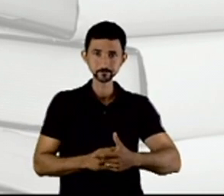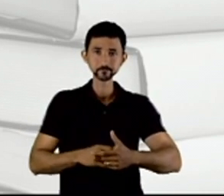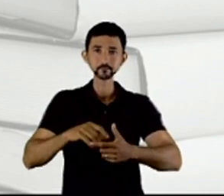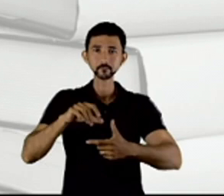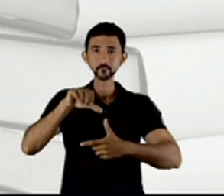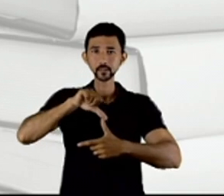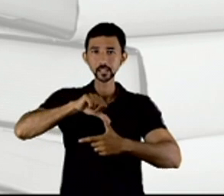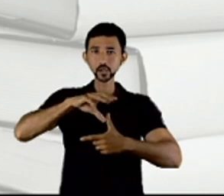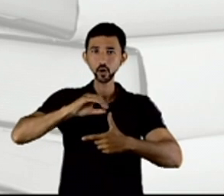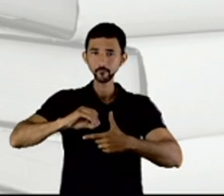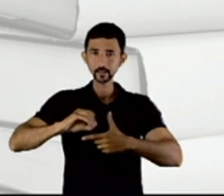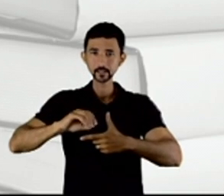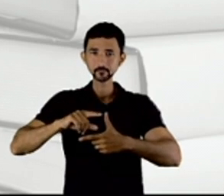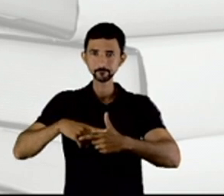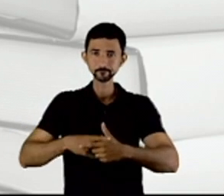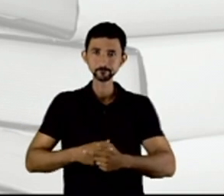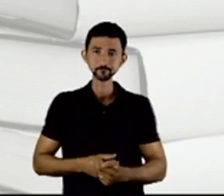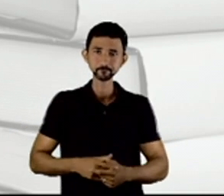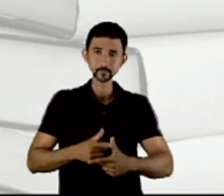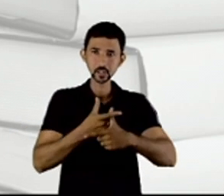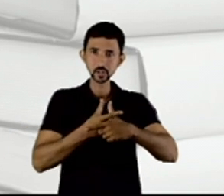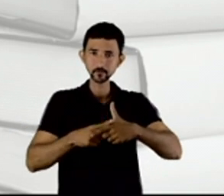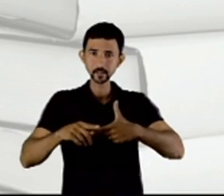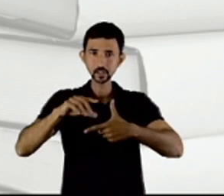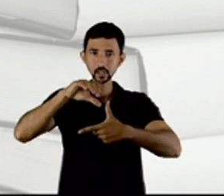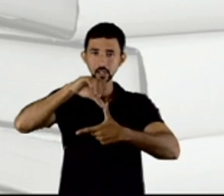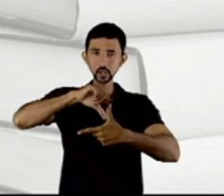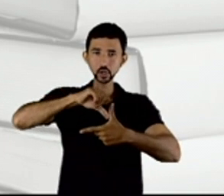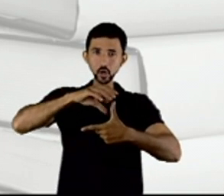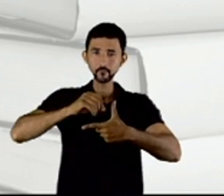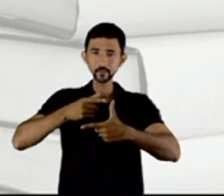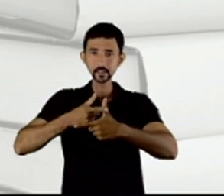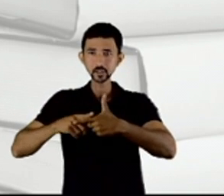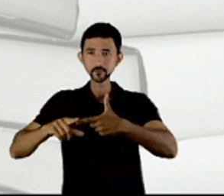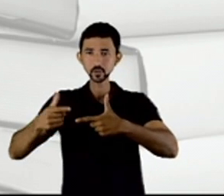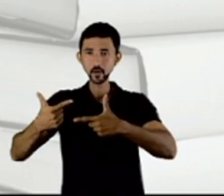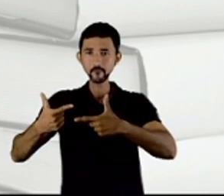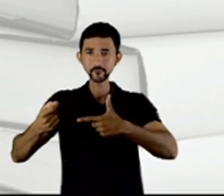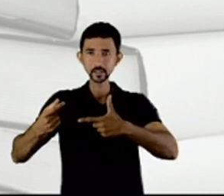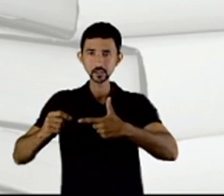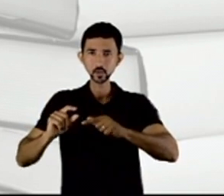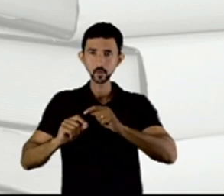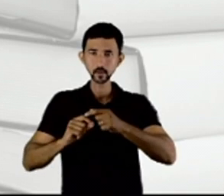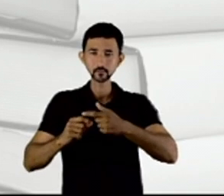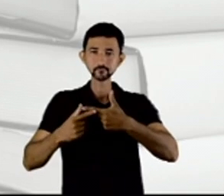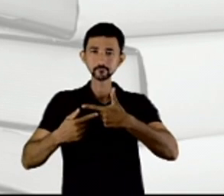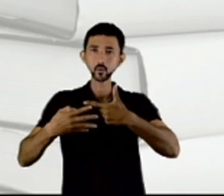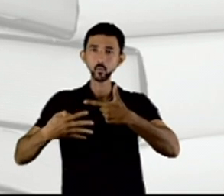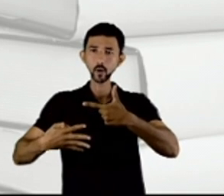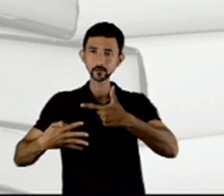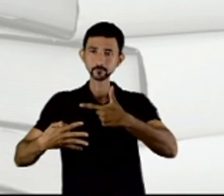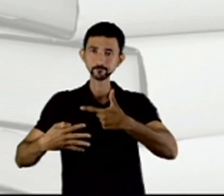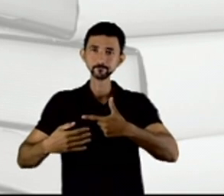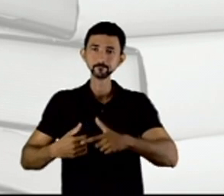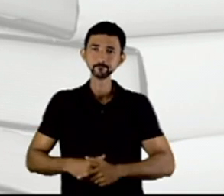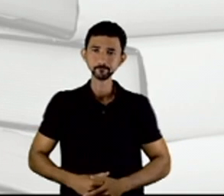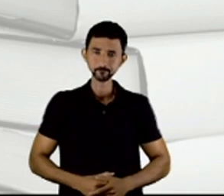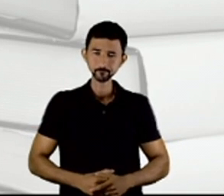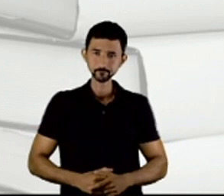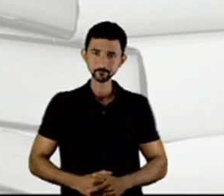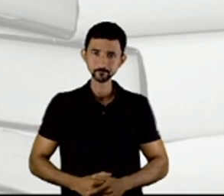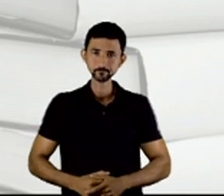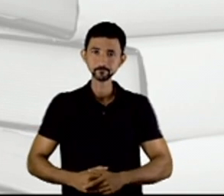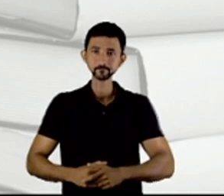90 décimos. Aí você divide 90 décimos por 20. Dá 4. 4